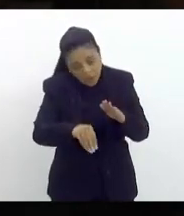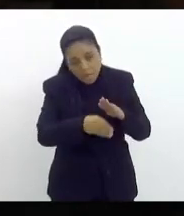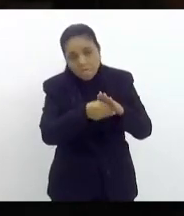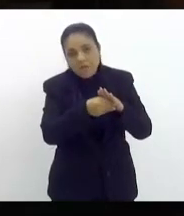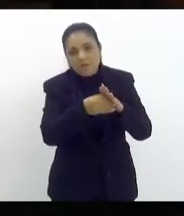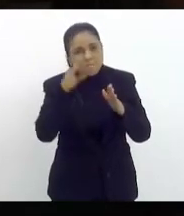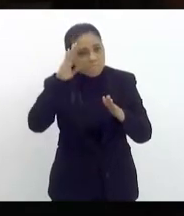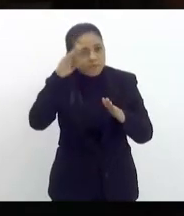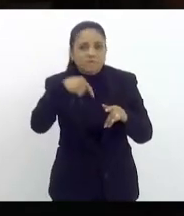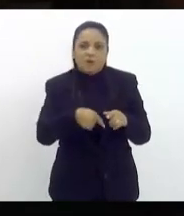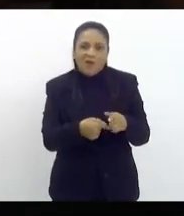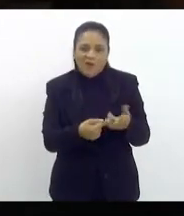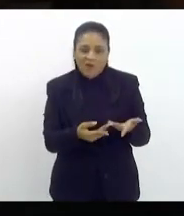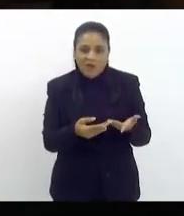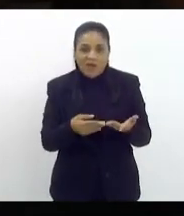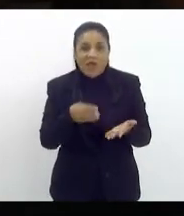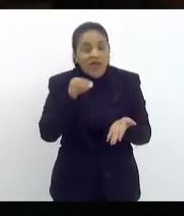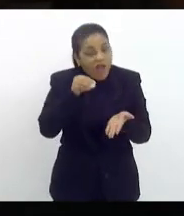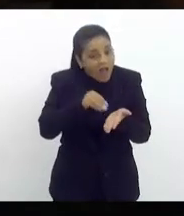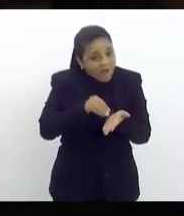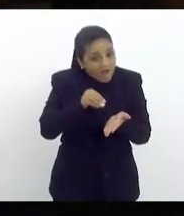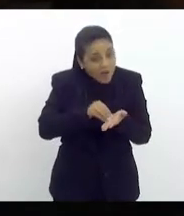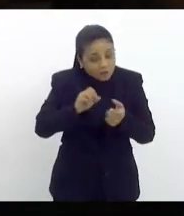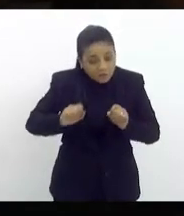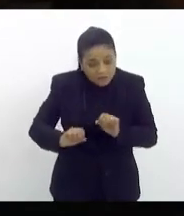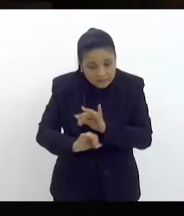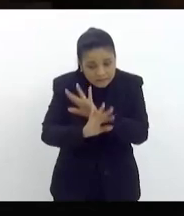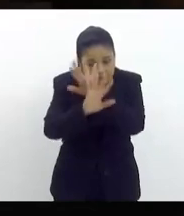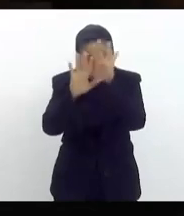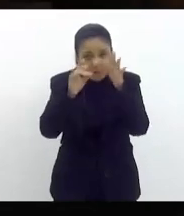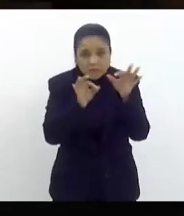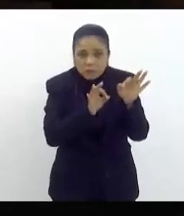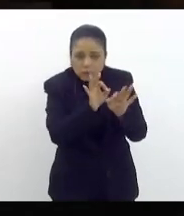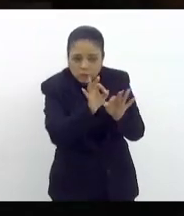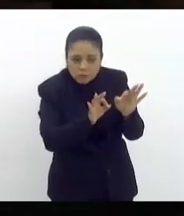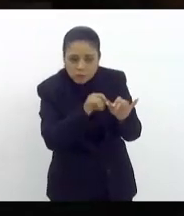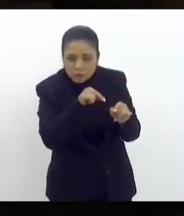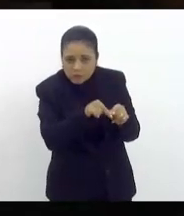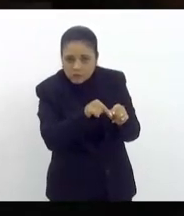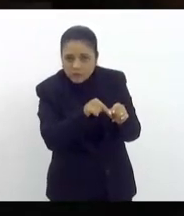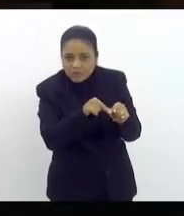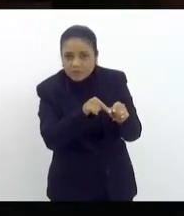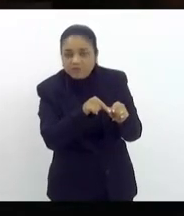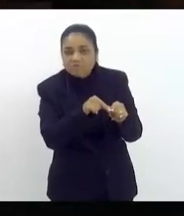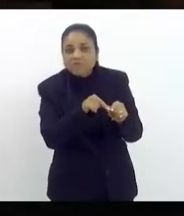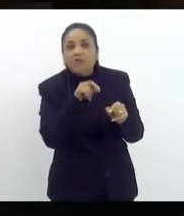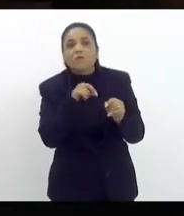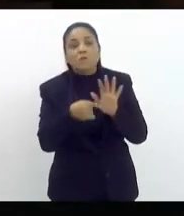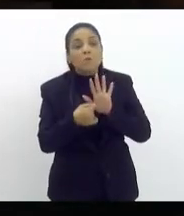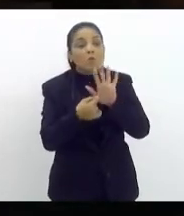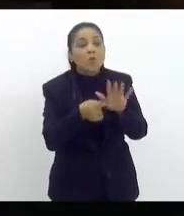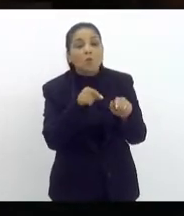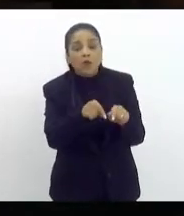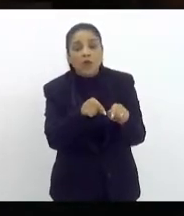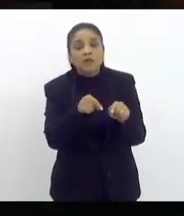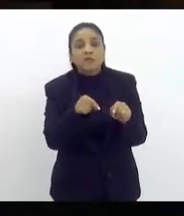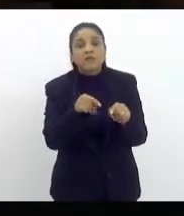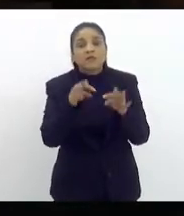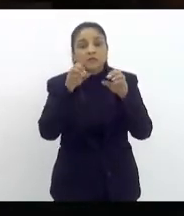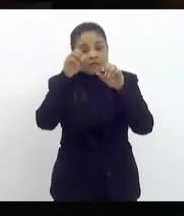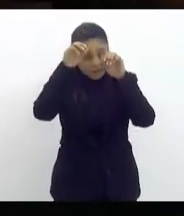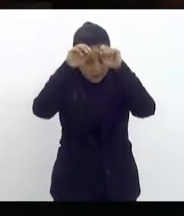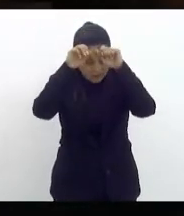aliás, a falta de transparência do programa foi constatado, inclusive, pelo Tribunal de Contas do Estado